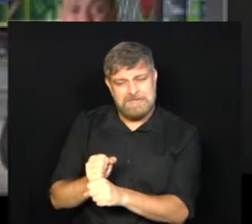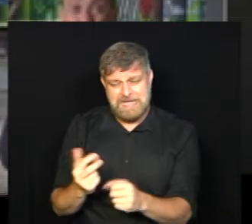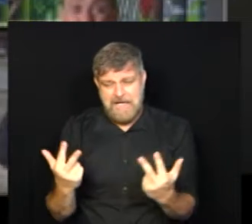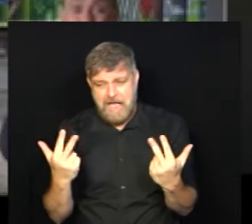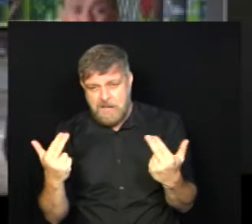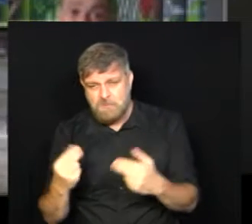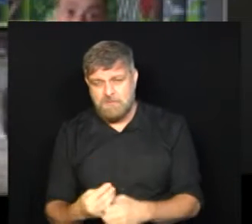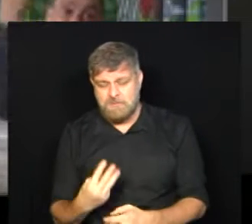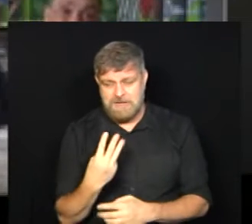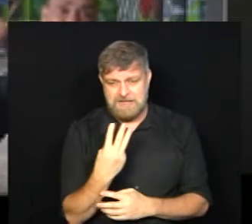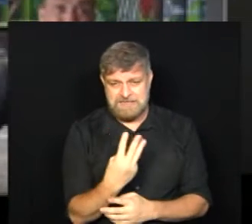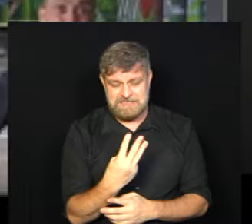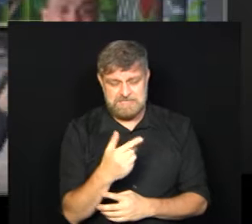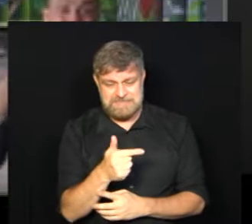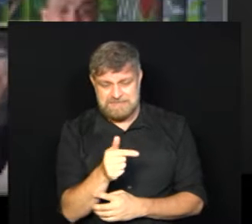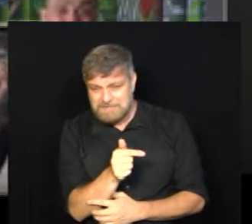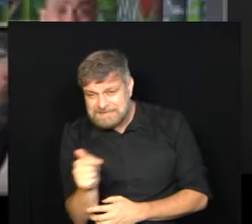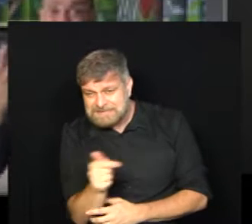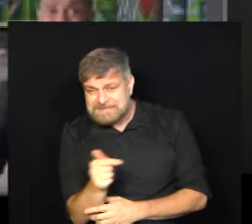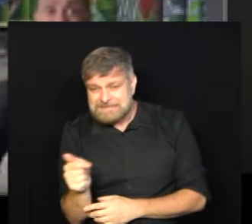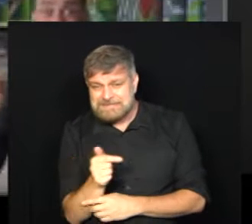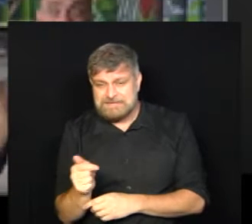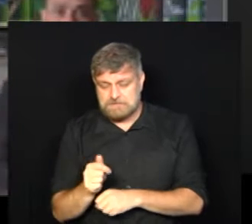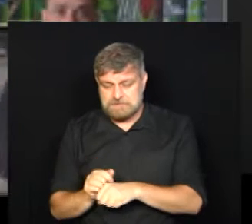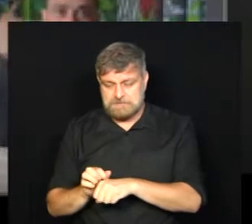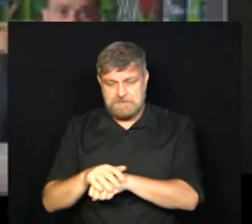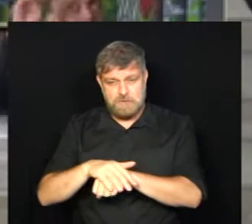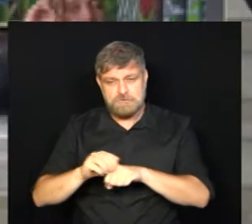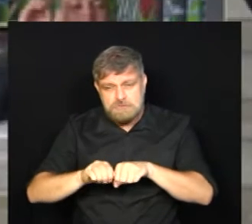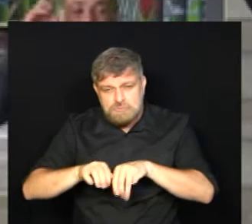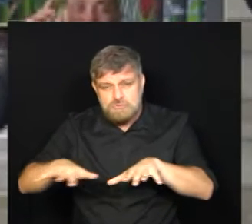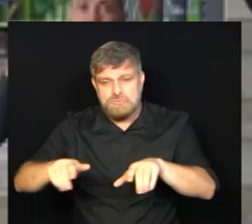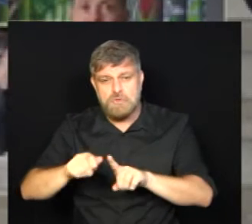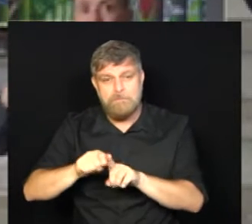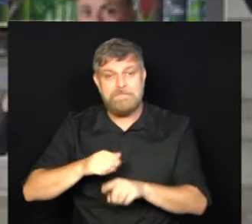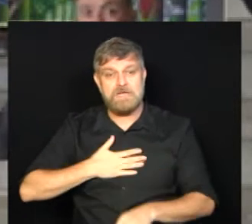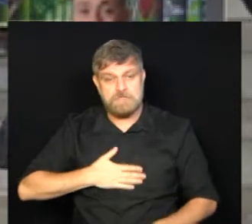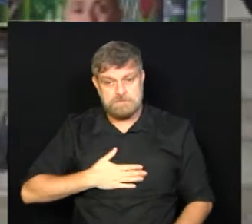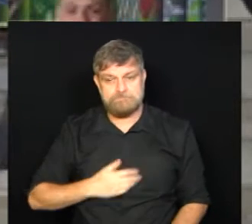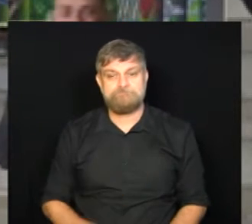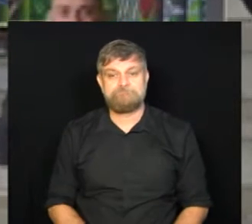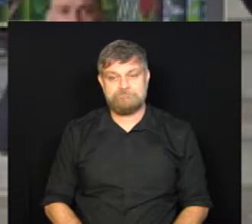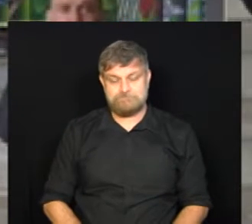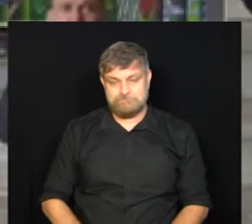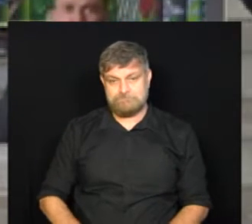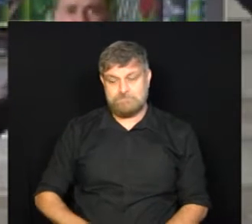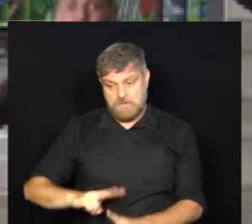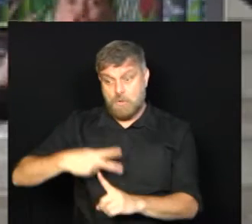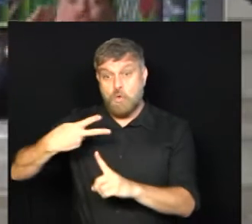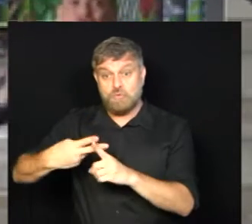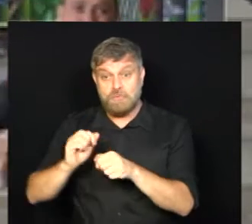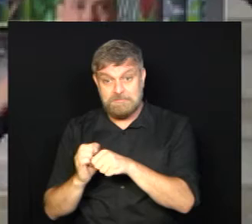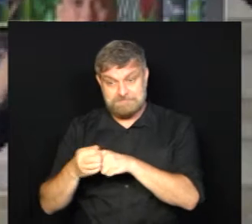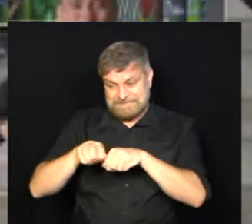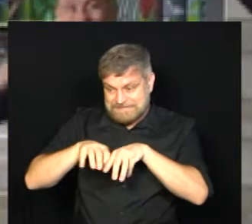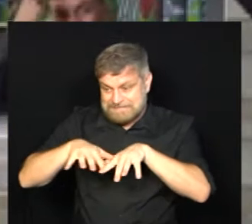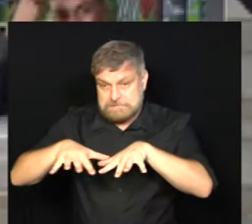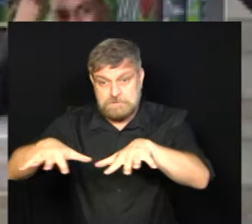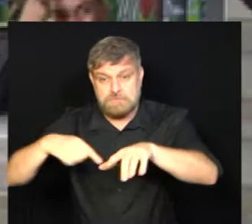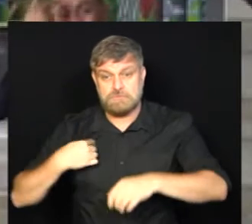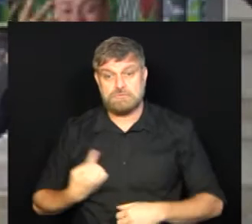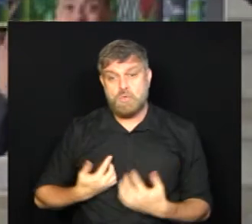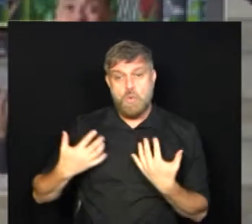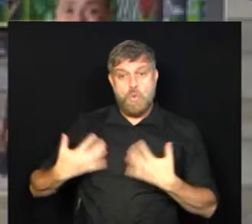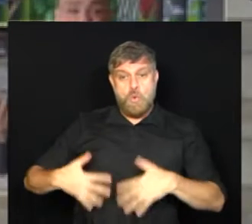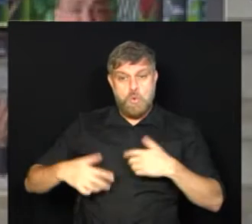à 32ª semana epidemiológica do mês de agosto. A segunda onda chegou no estado de São Paulo e nós